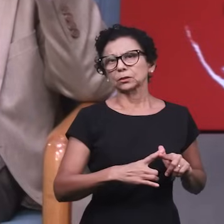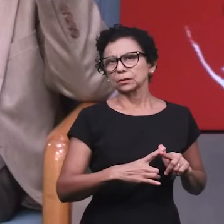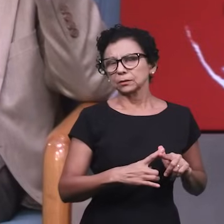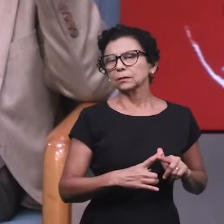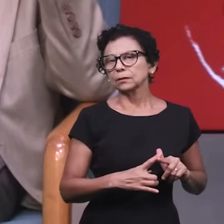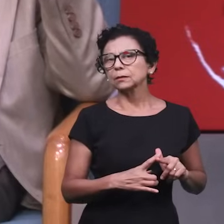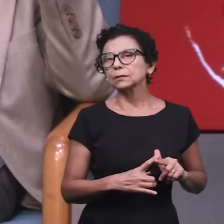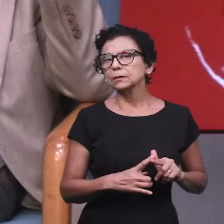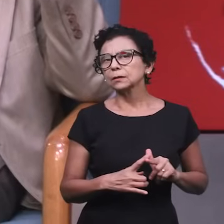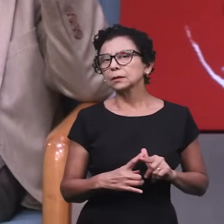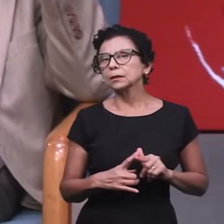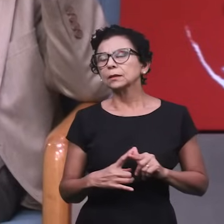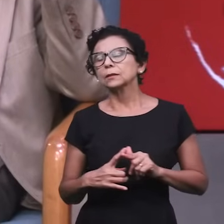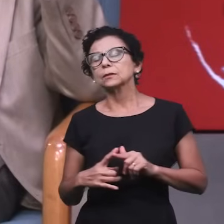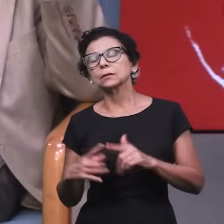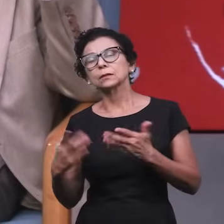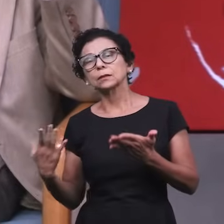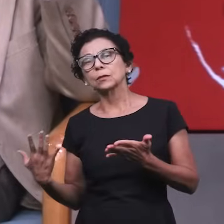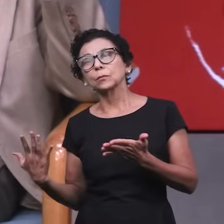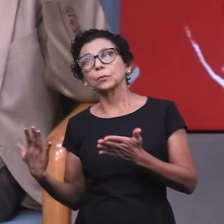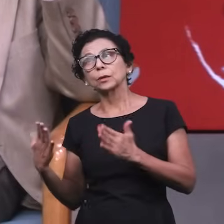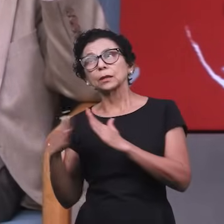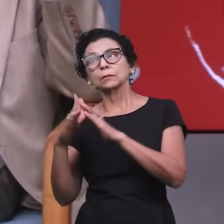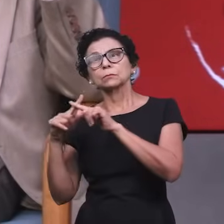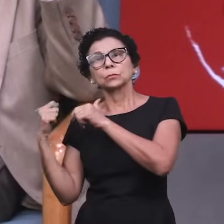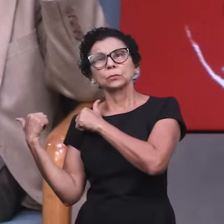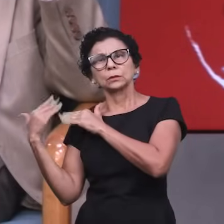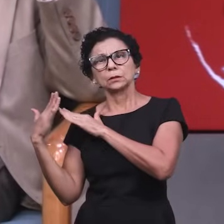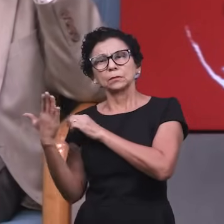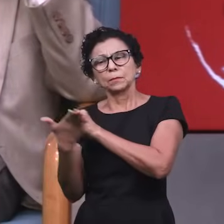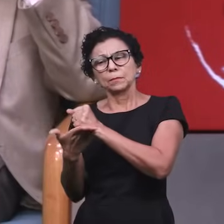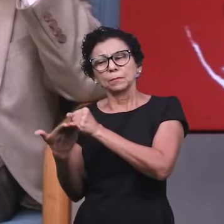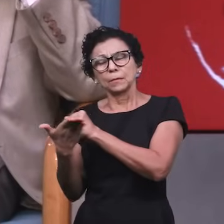igreja que se estabeleceria, né,